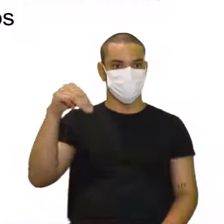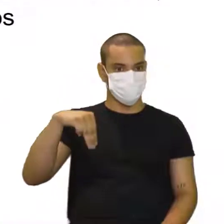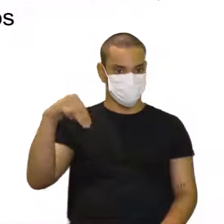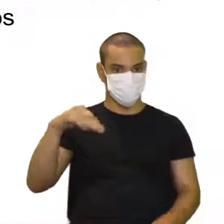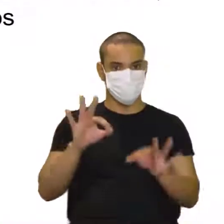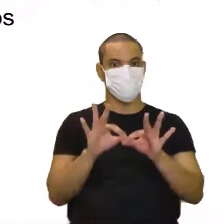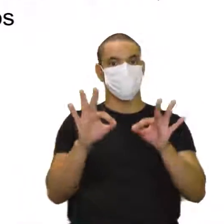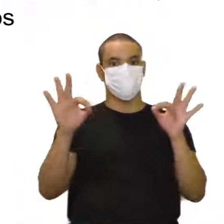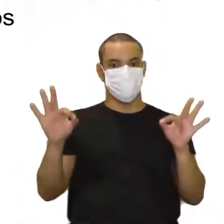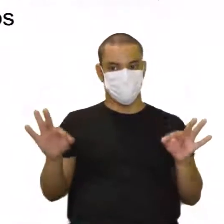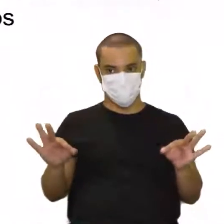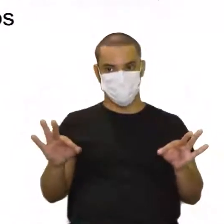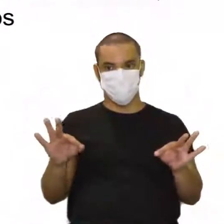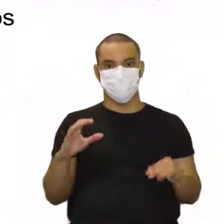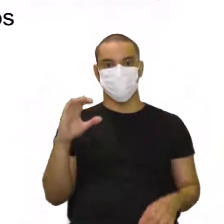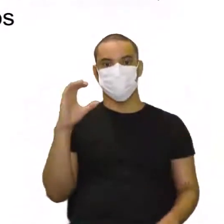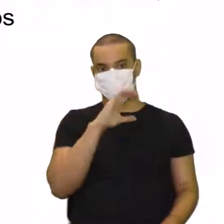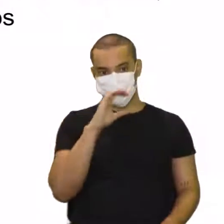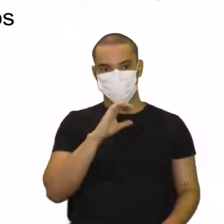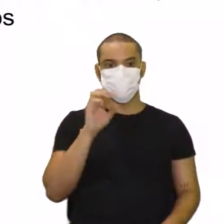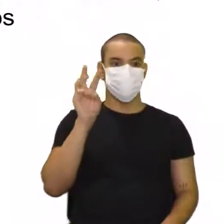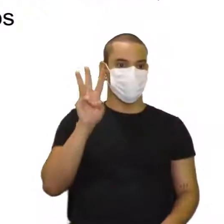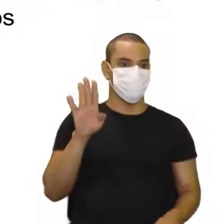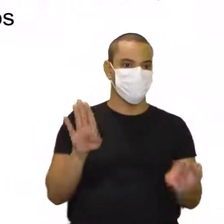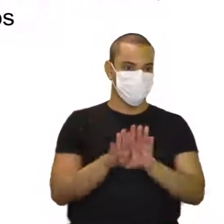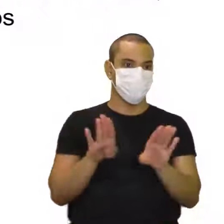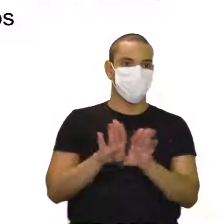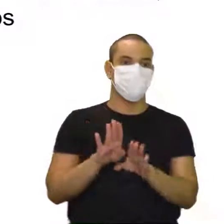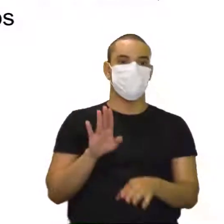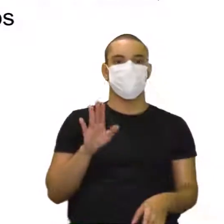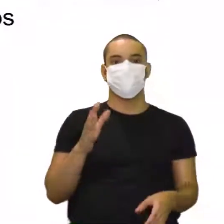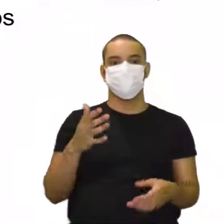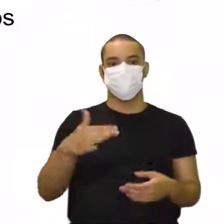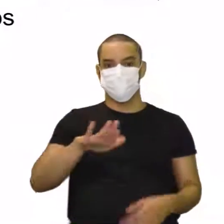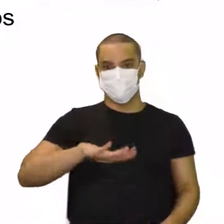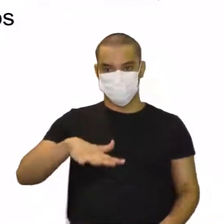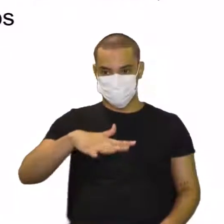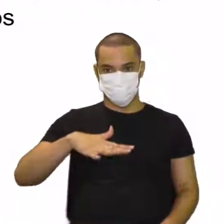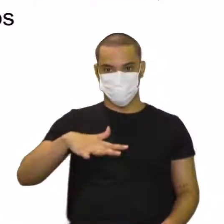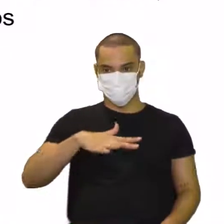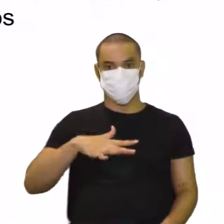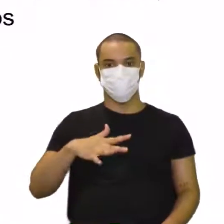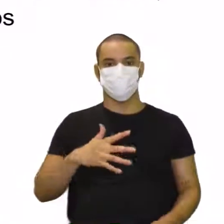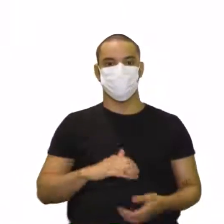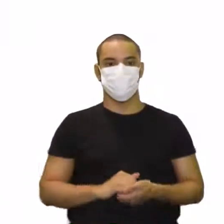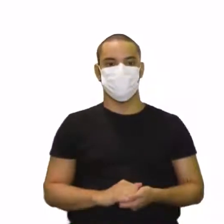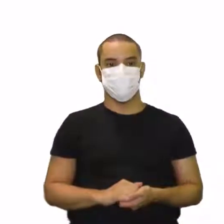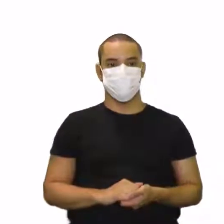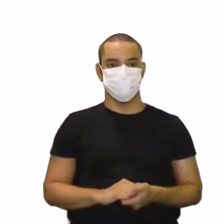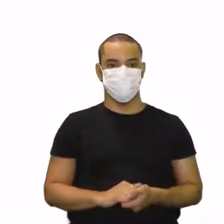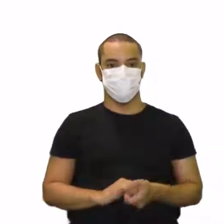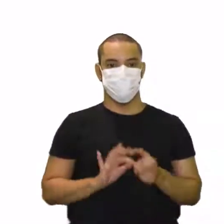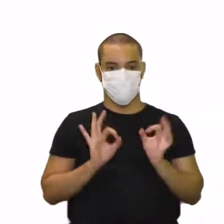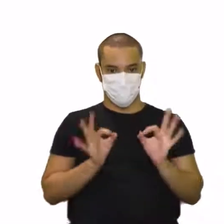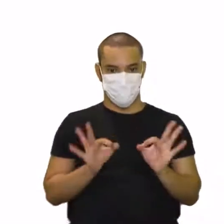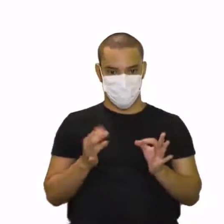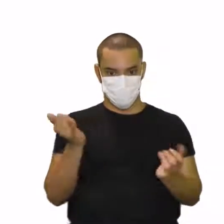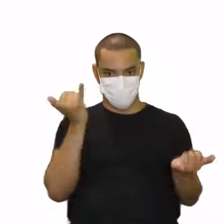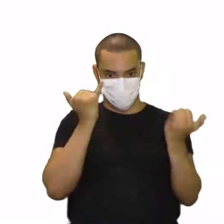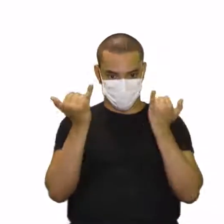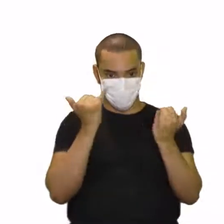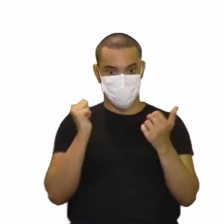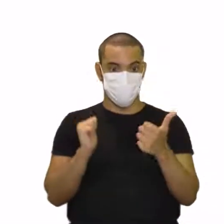de comprimento, né? Velocidade 3, o campo e a resistência. Beleza, então tudo certinho aí.